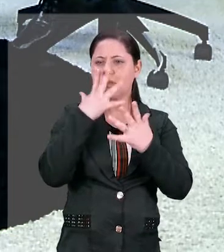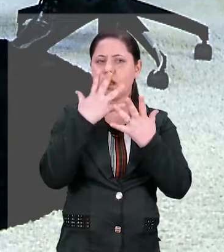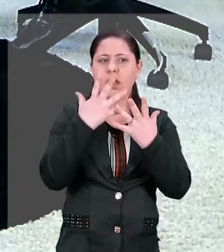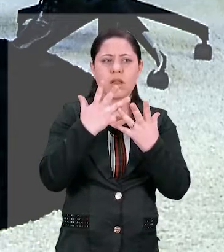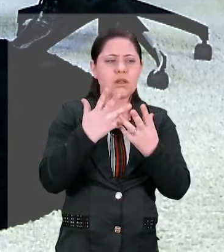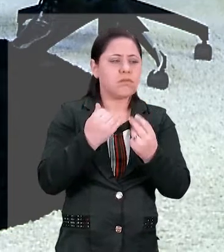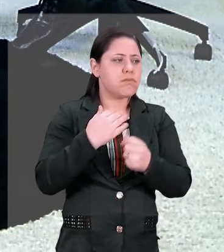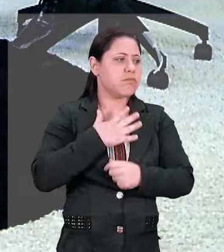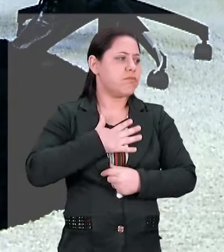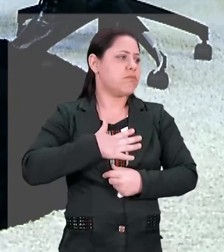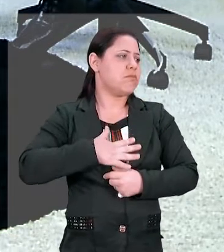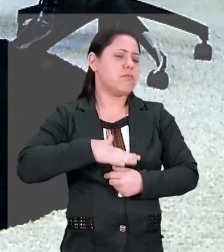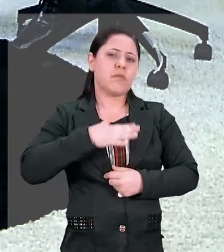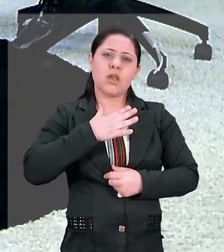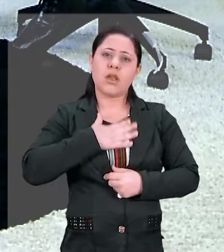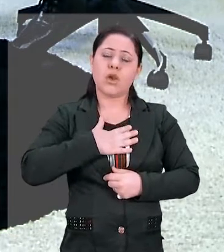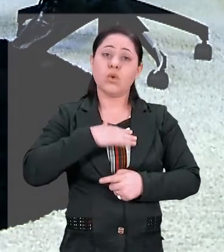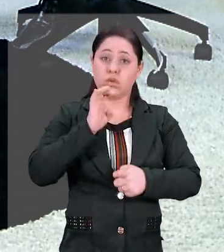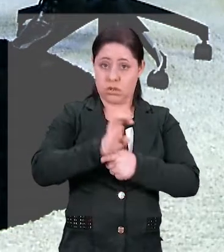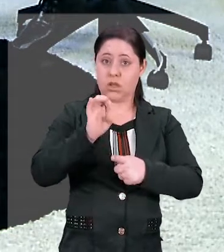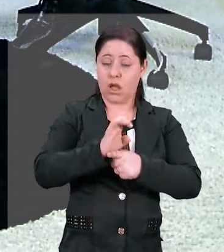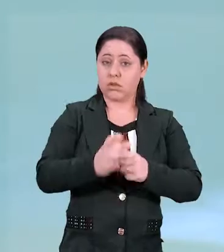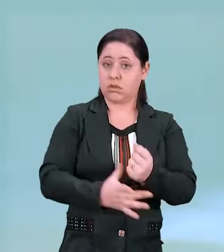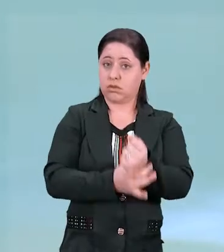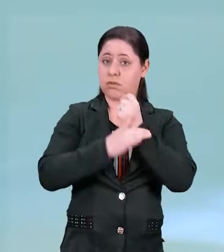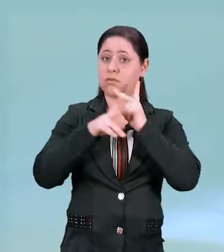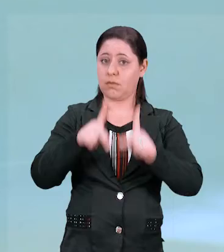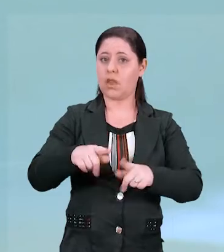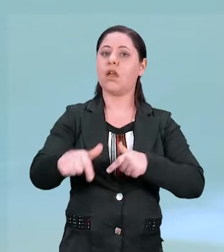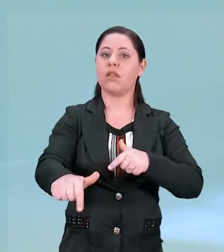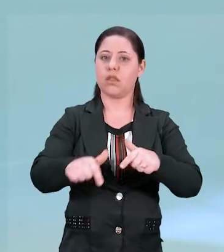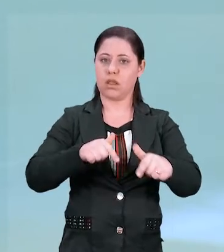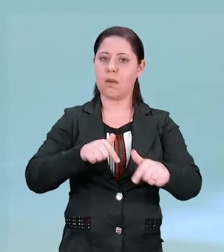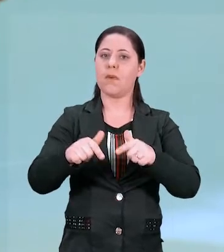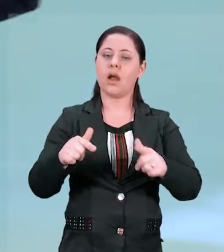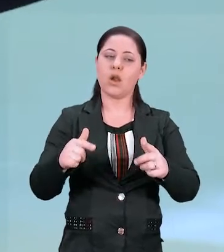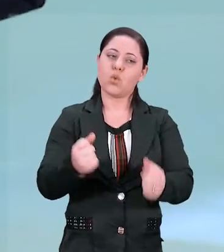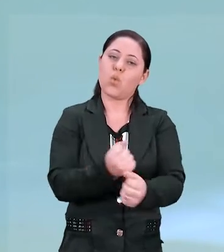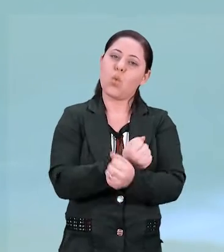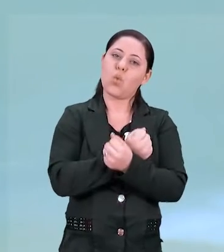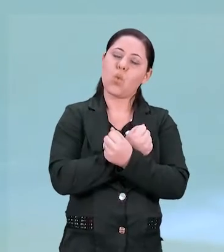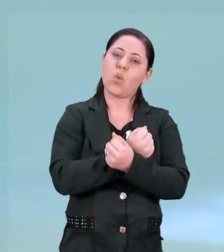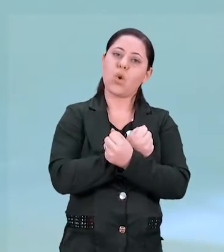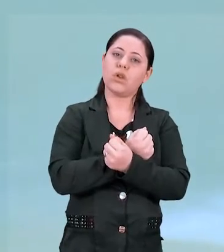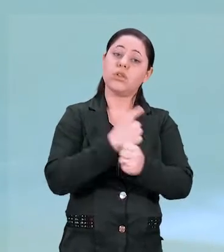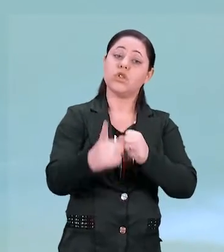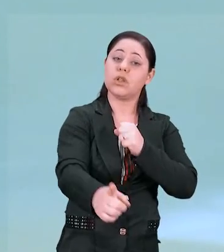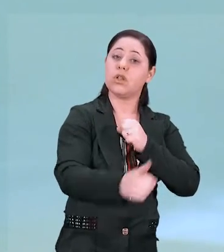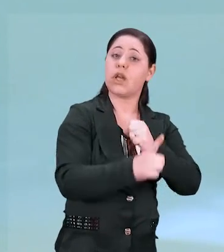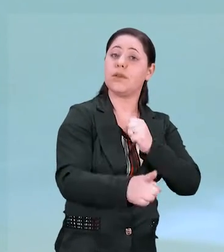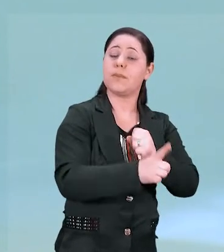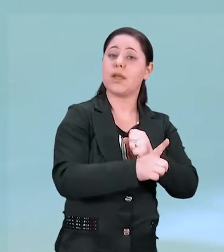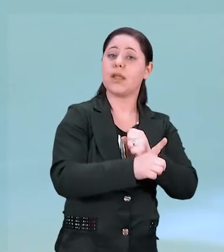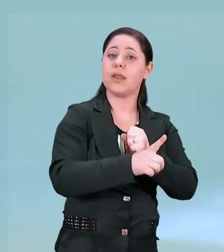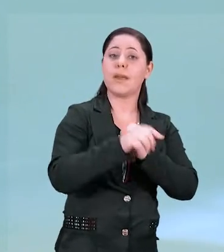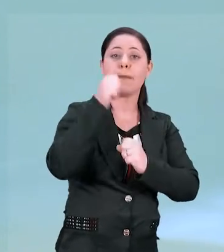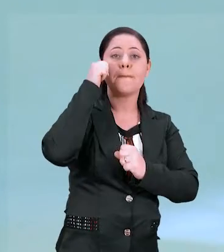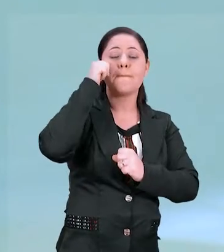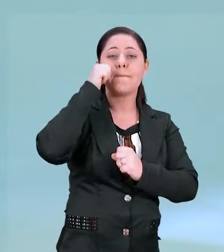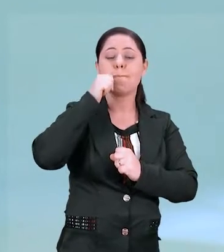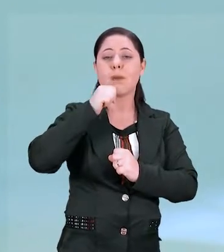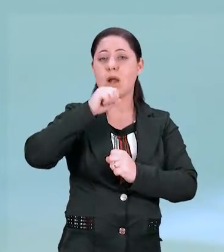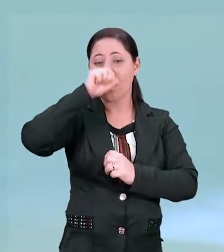o Estado e a segurança pública trabalha nesse processo de acolhimento. Então, eu acho que essa questão